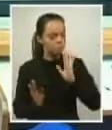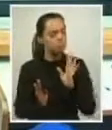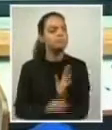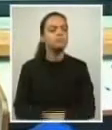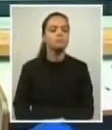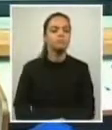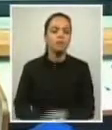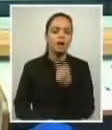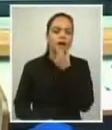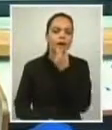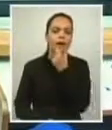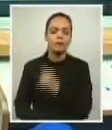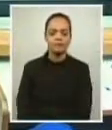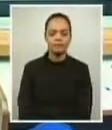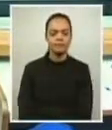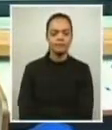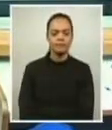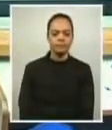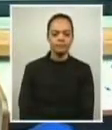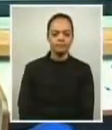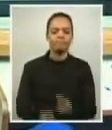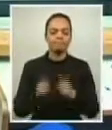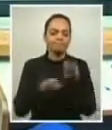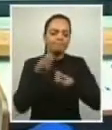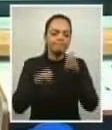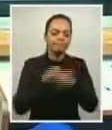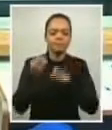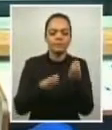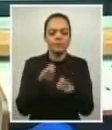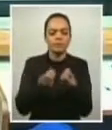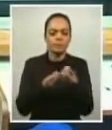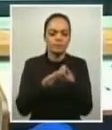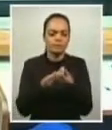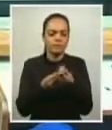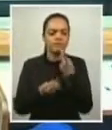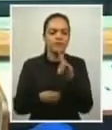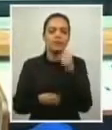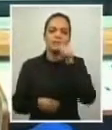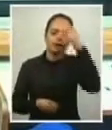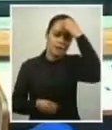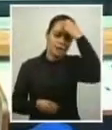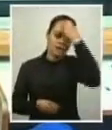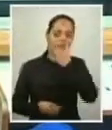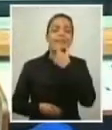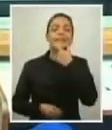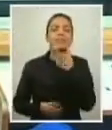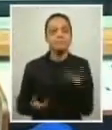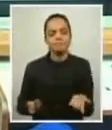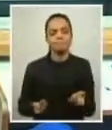da Inglaterra mas como é que o ditado popular se refere a rainha da Inglaterra